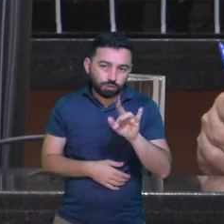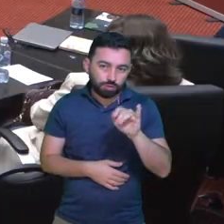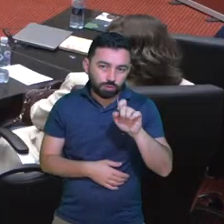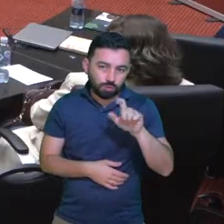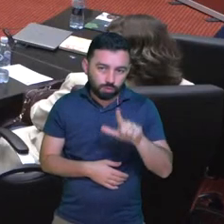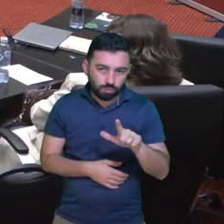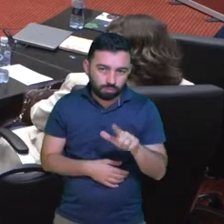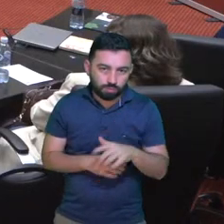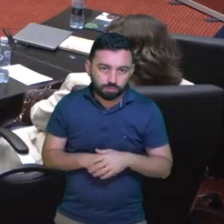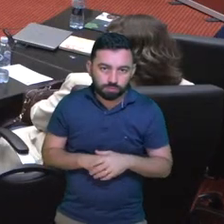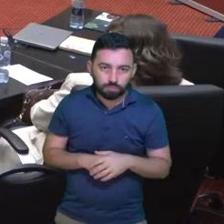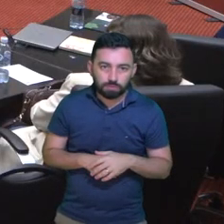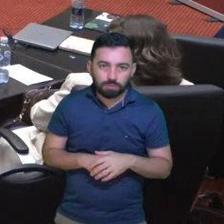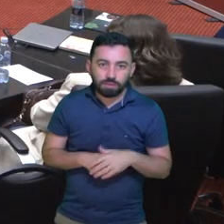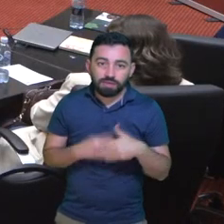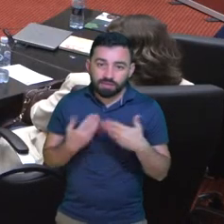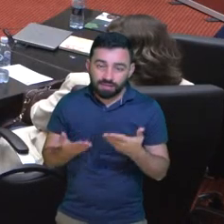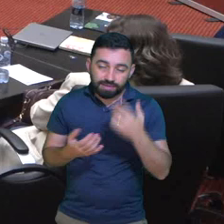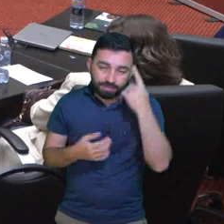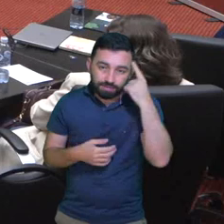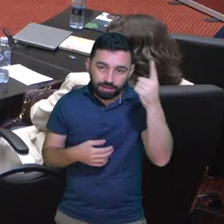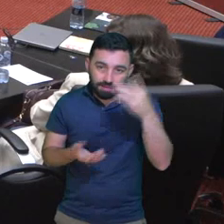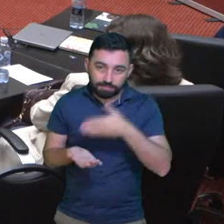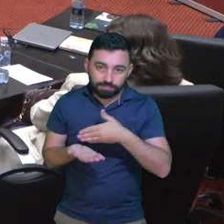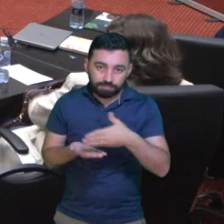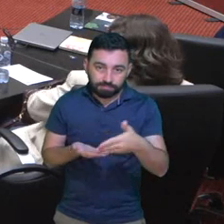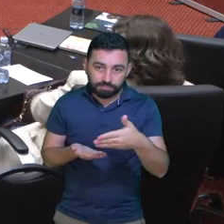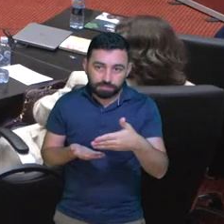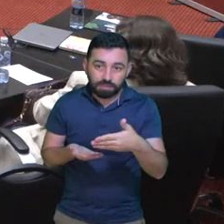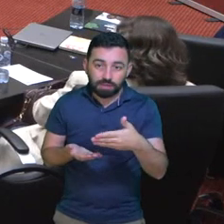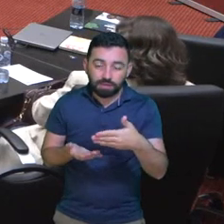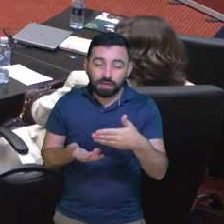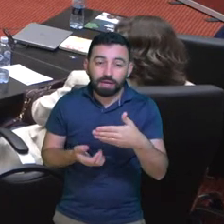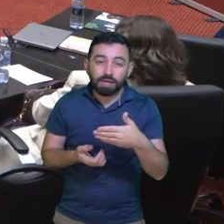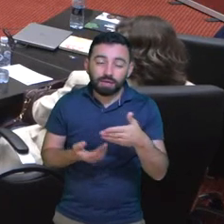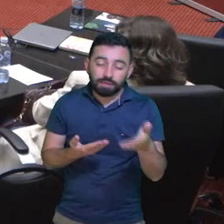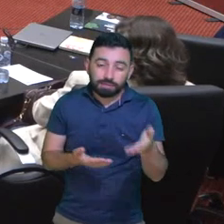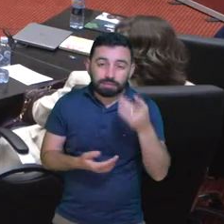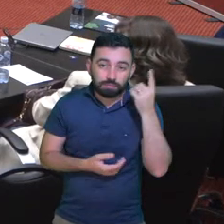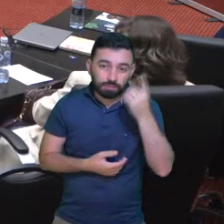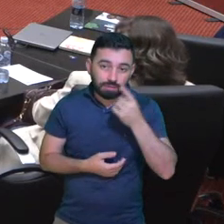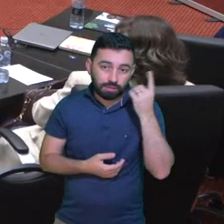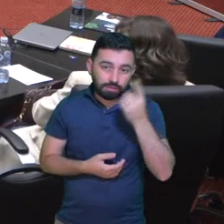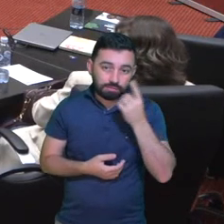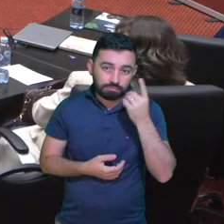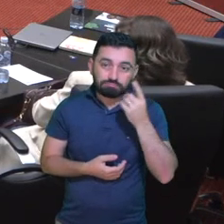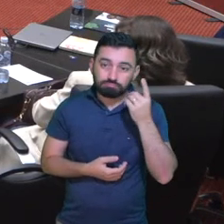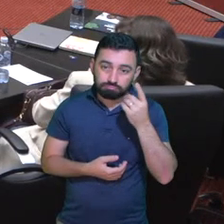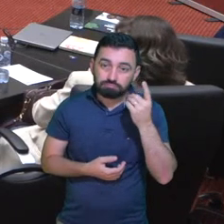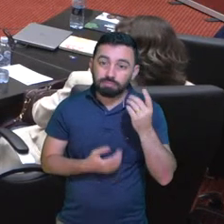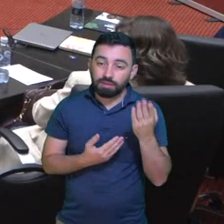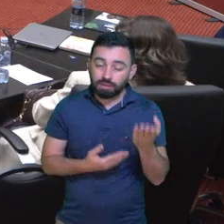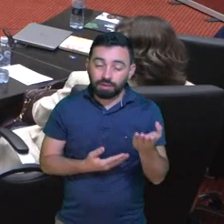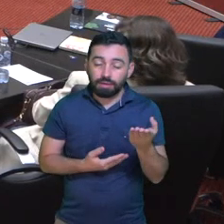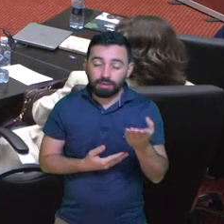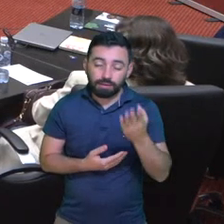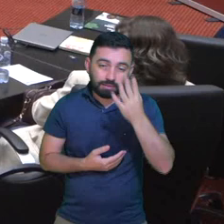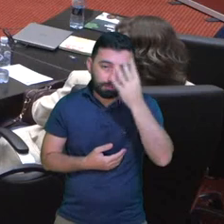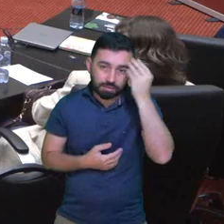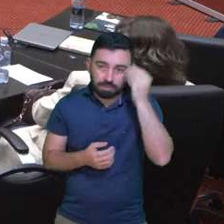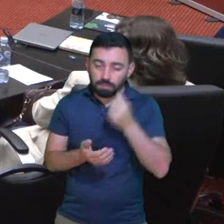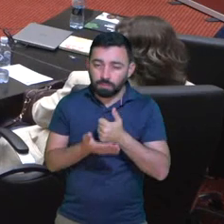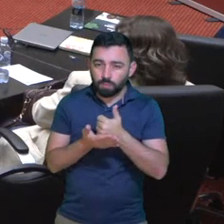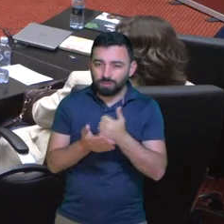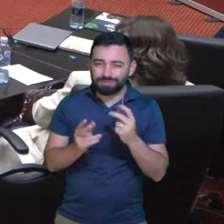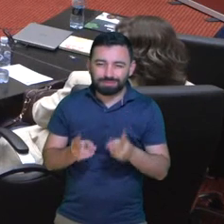a a ideia Inicial né a deputada carminate eh pelo apoio sempre eh e todos